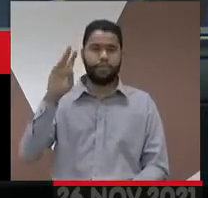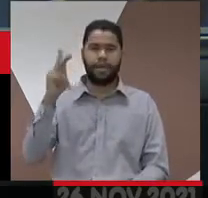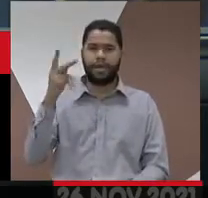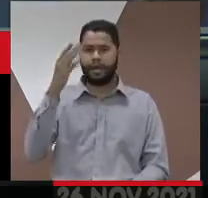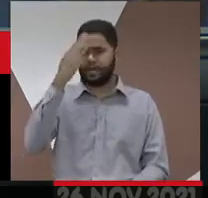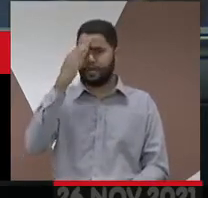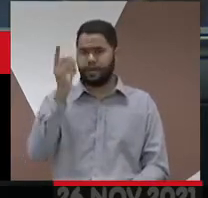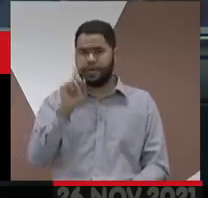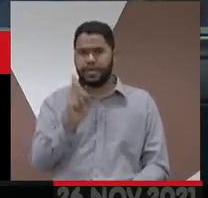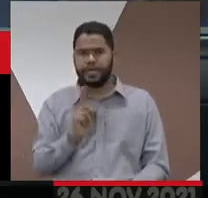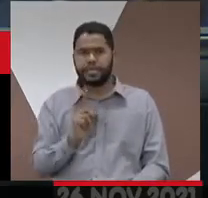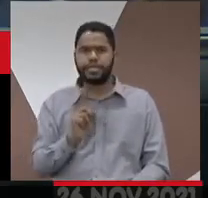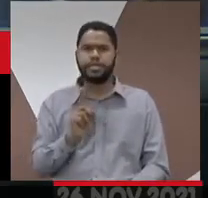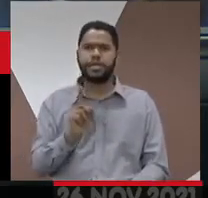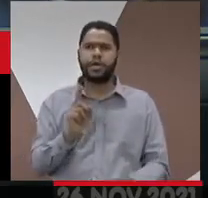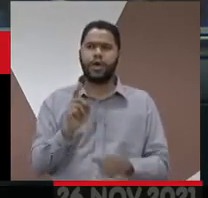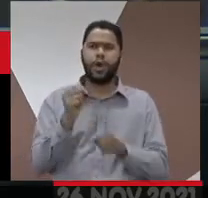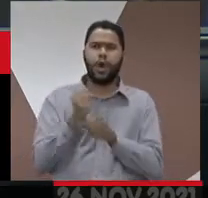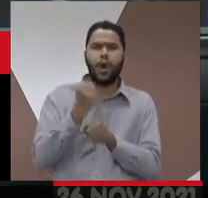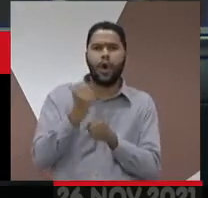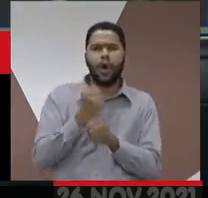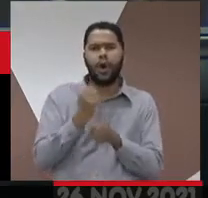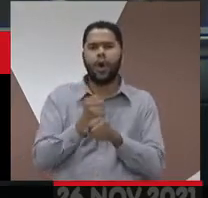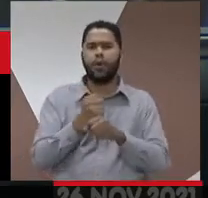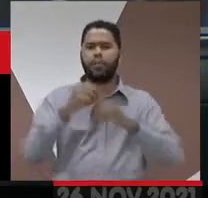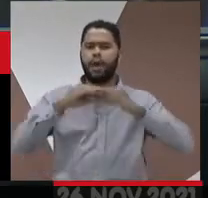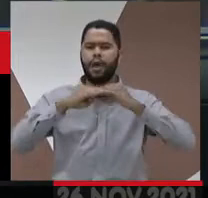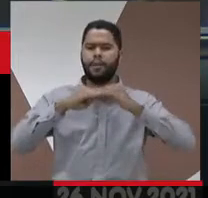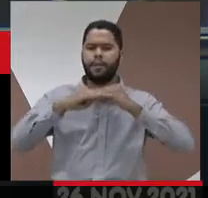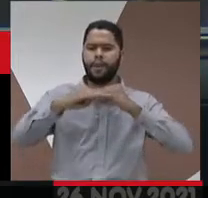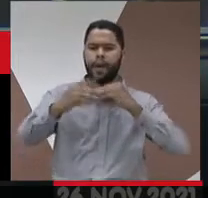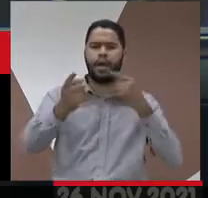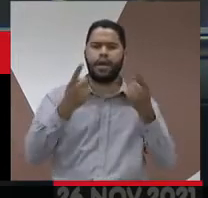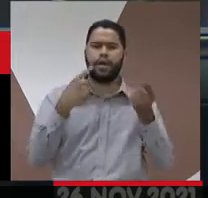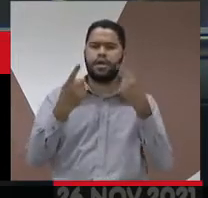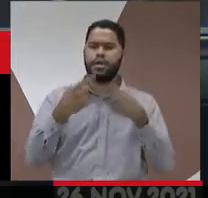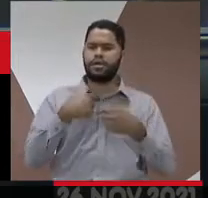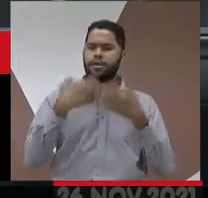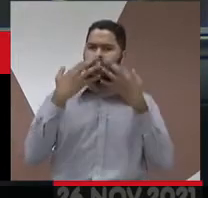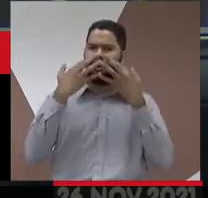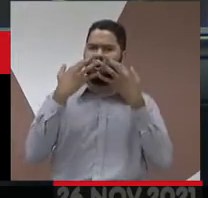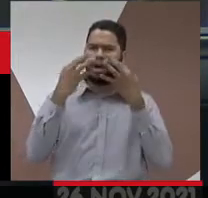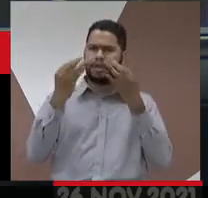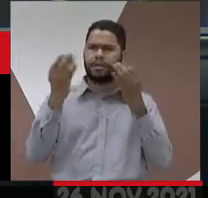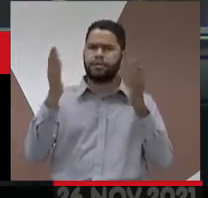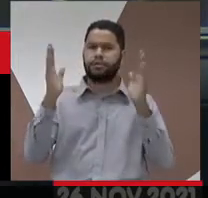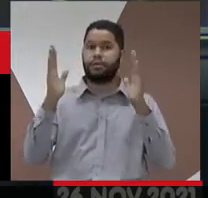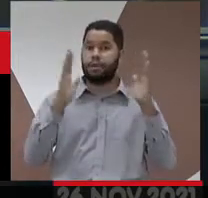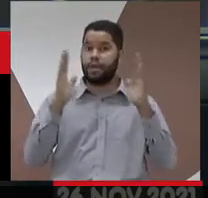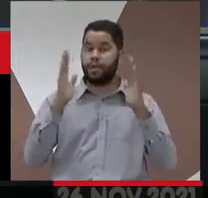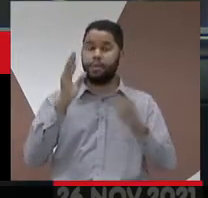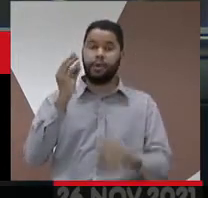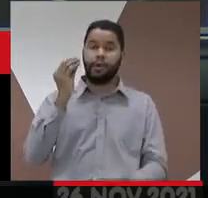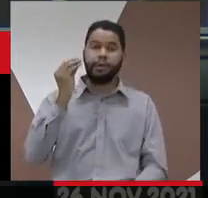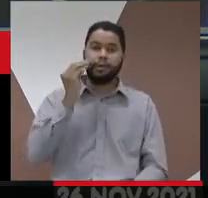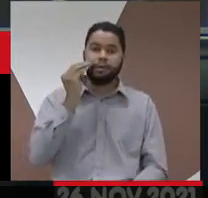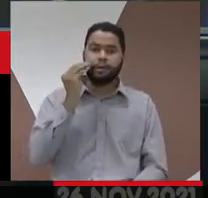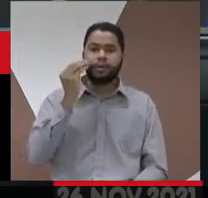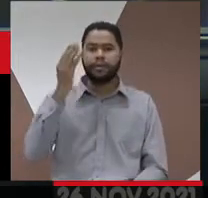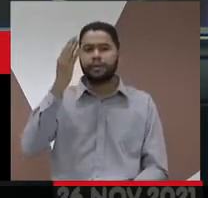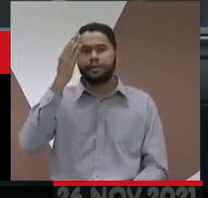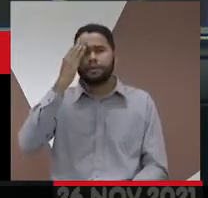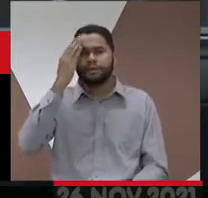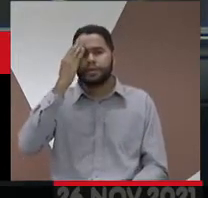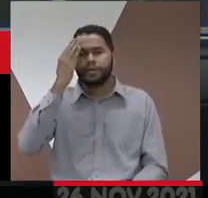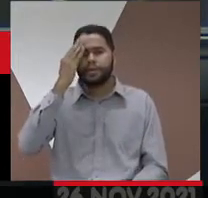que não sabia sobre obra rodoviária, e eu prestei bastante atenção na época, eu procurei saber